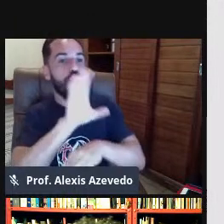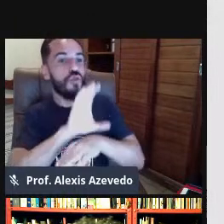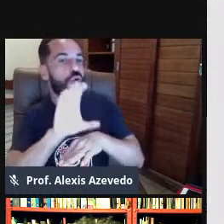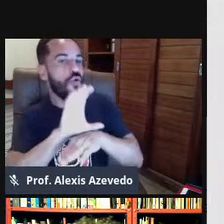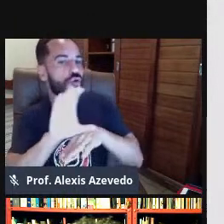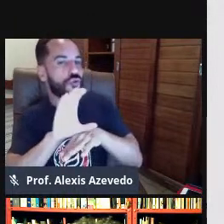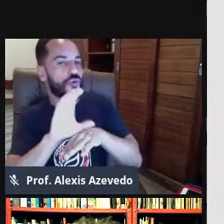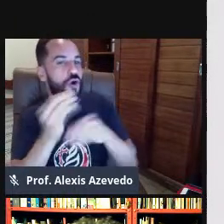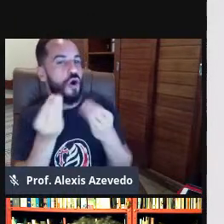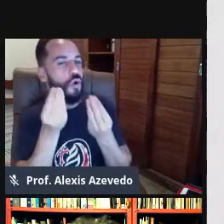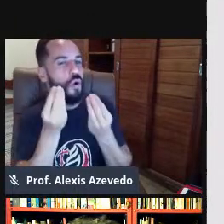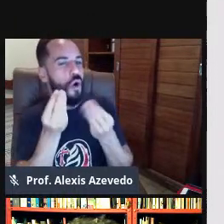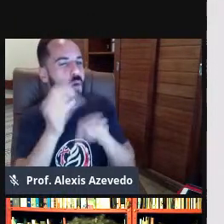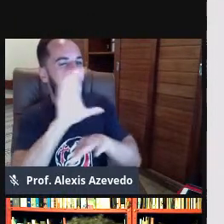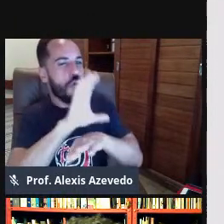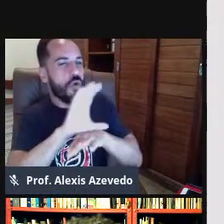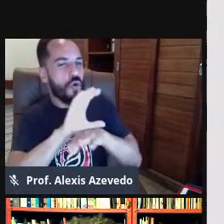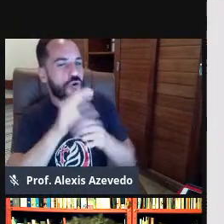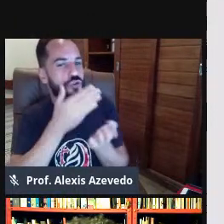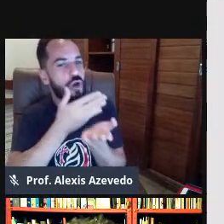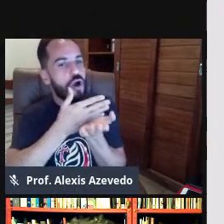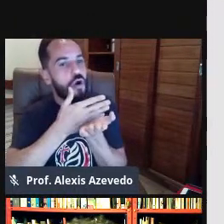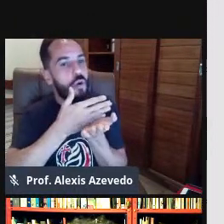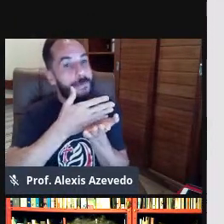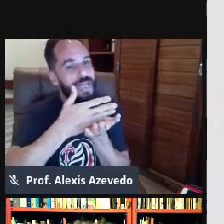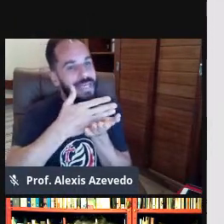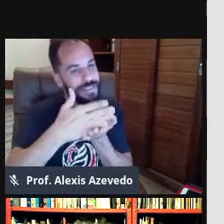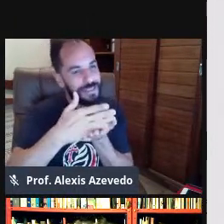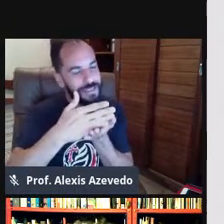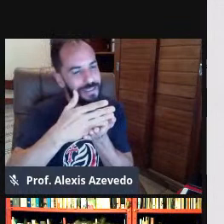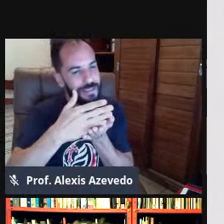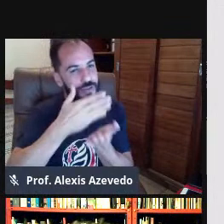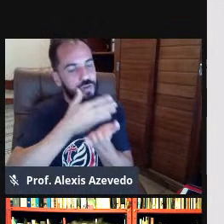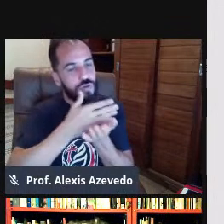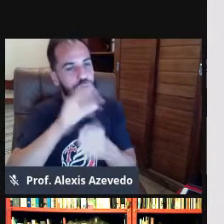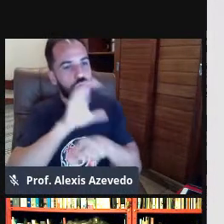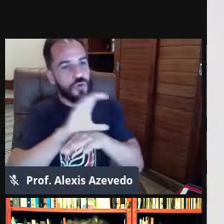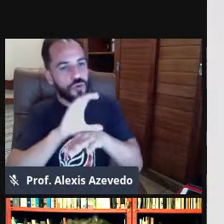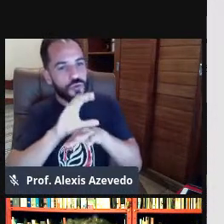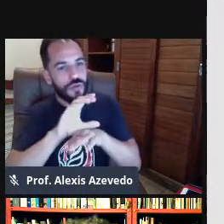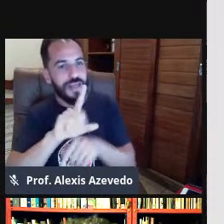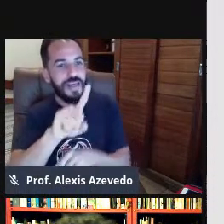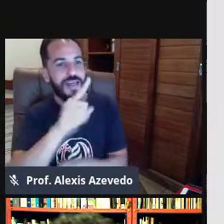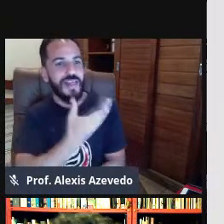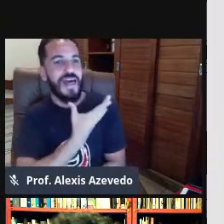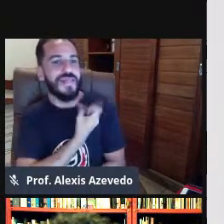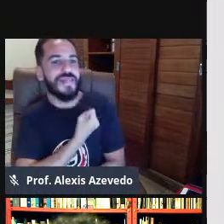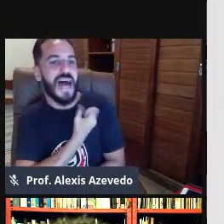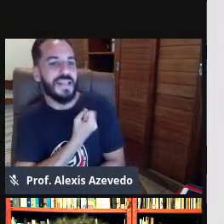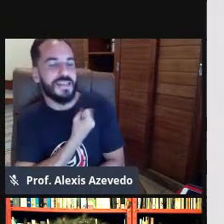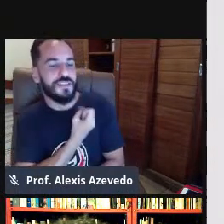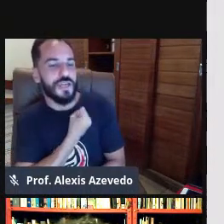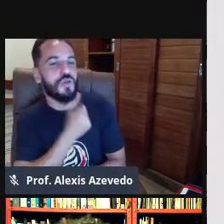de bacharelado acontece na Escola Guinhar, né, as datas, quer dizer, ele surge desde